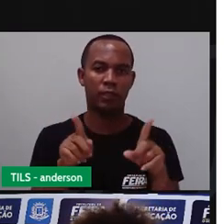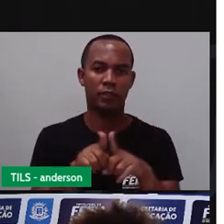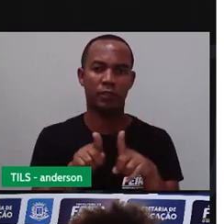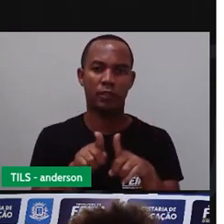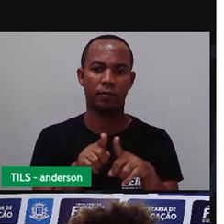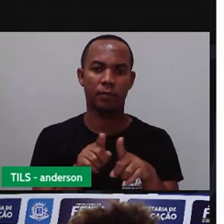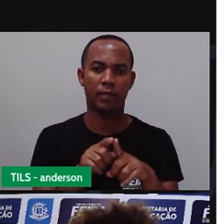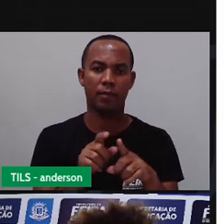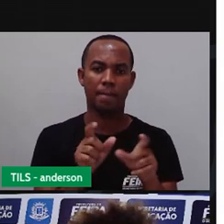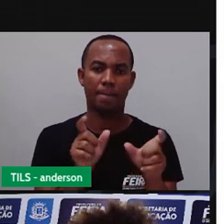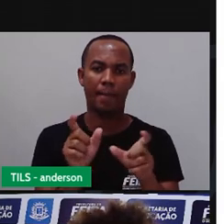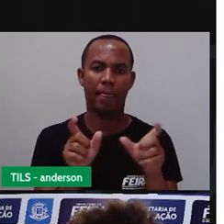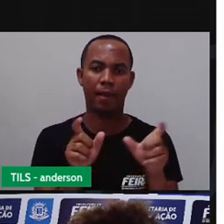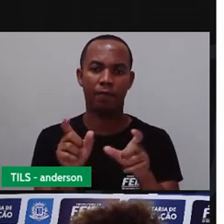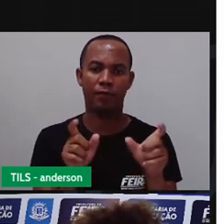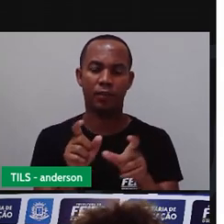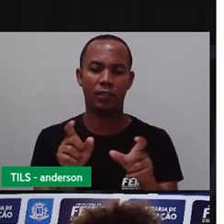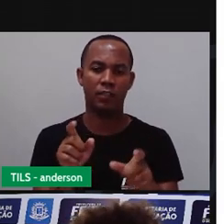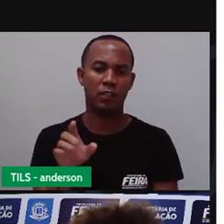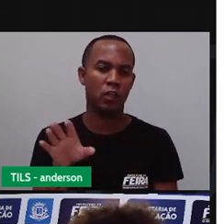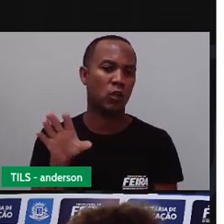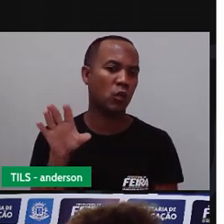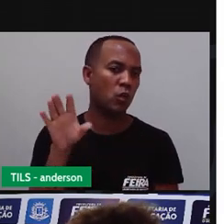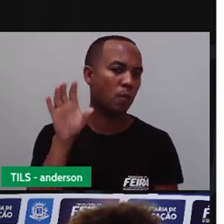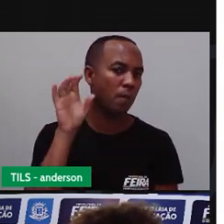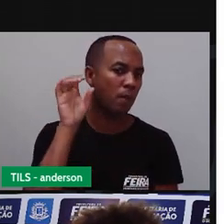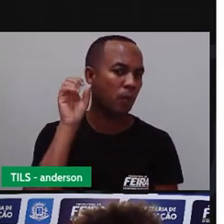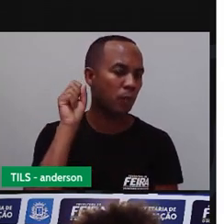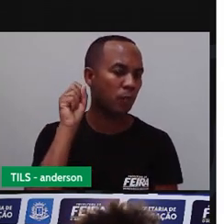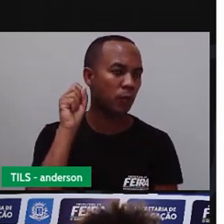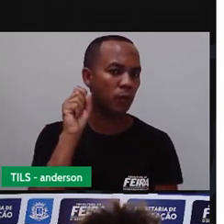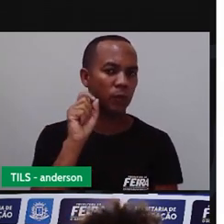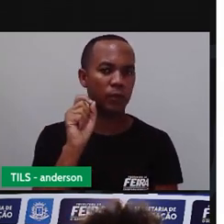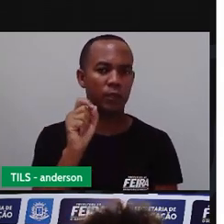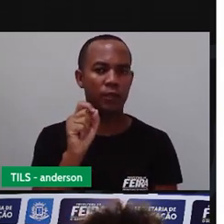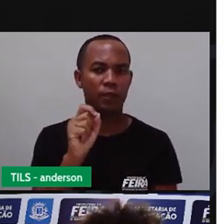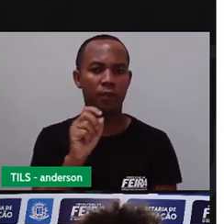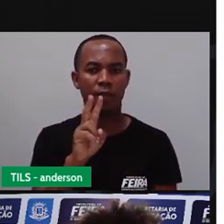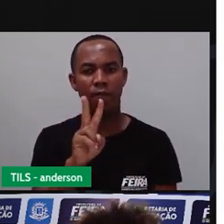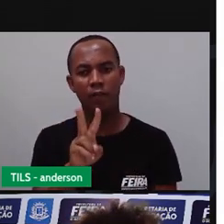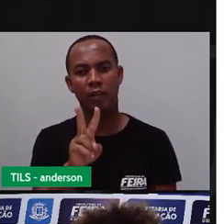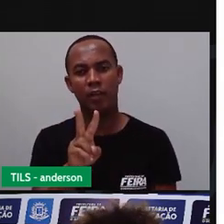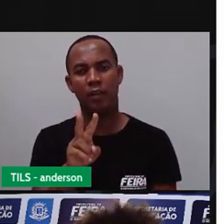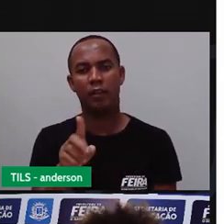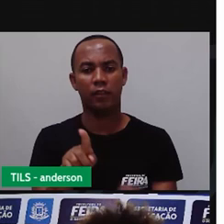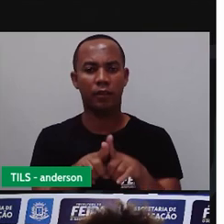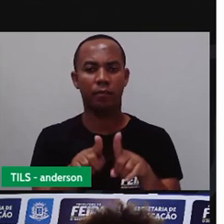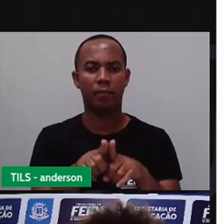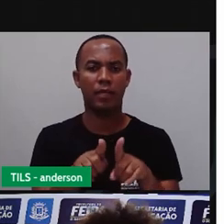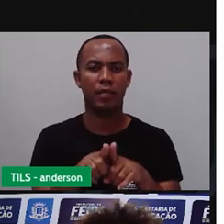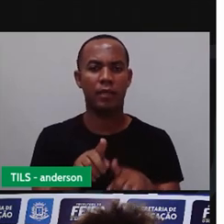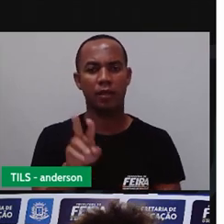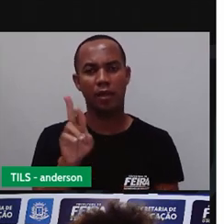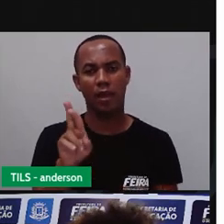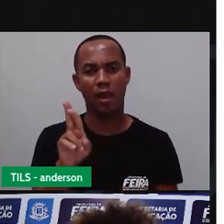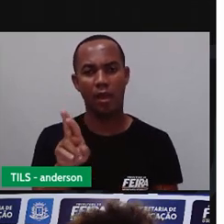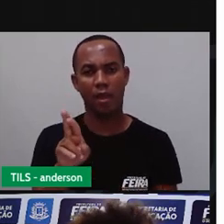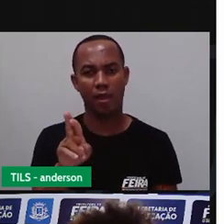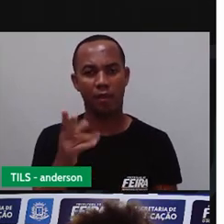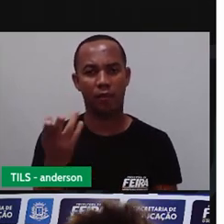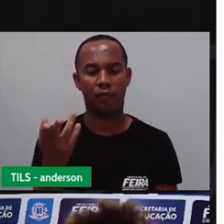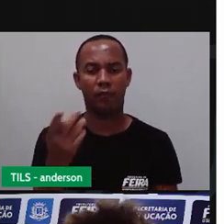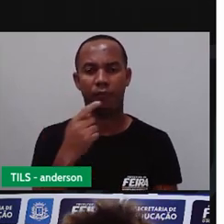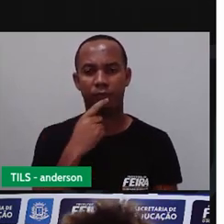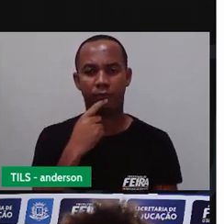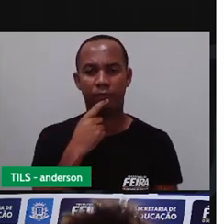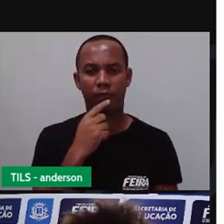tipo palavra tem o som do veio som do R né é diferente dia o que alívio